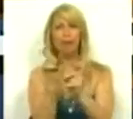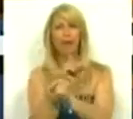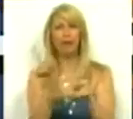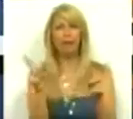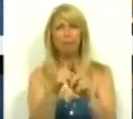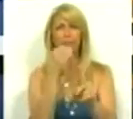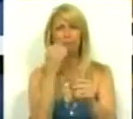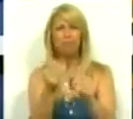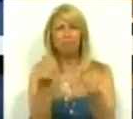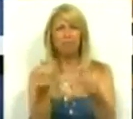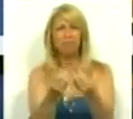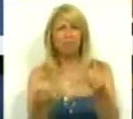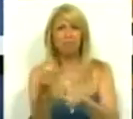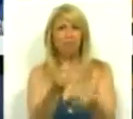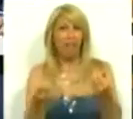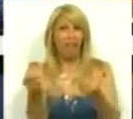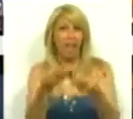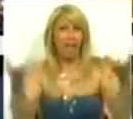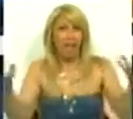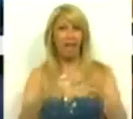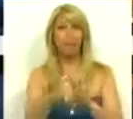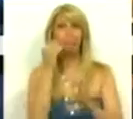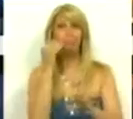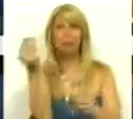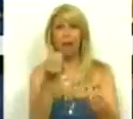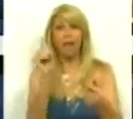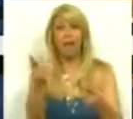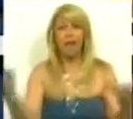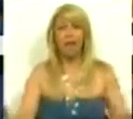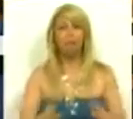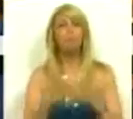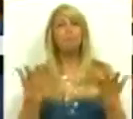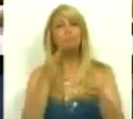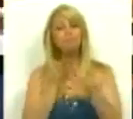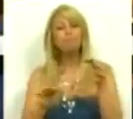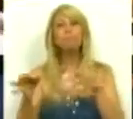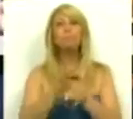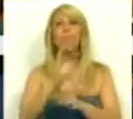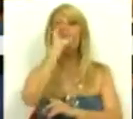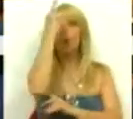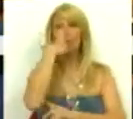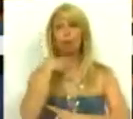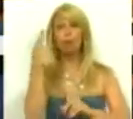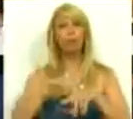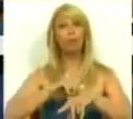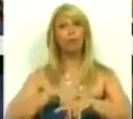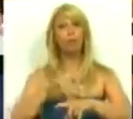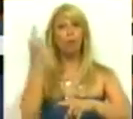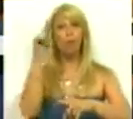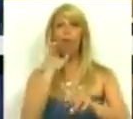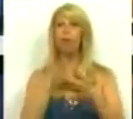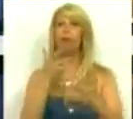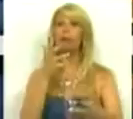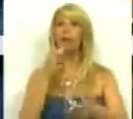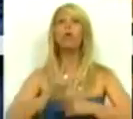que é de resto muito costumeira. De resto, em matéria de acerto histórico-temporal, a única novidade relevante é que desta